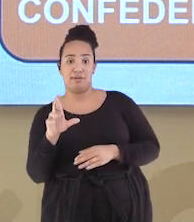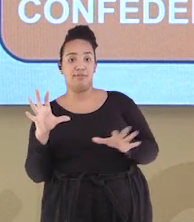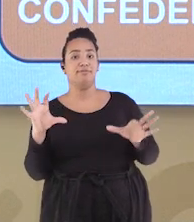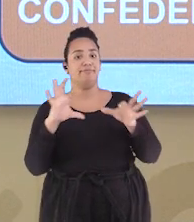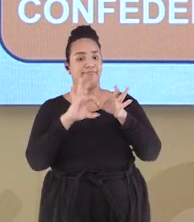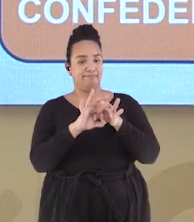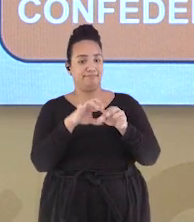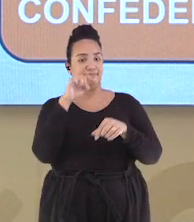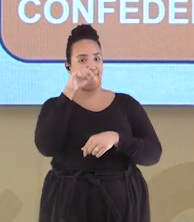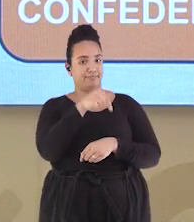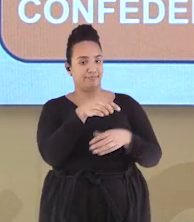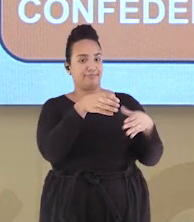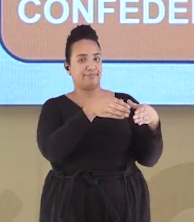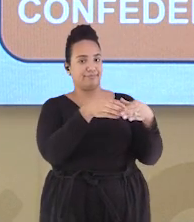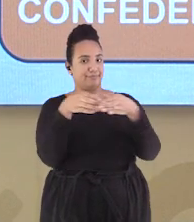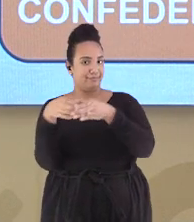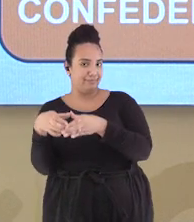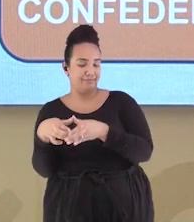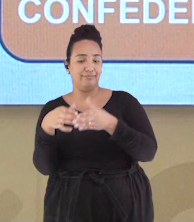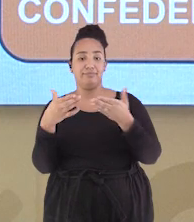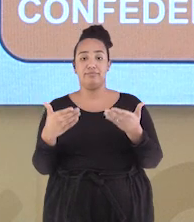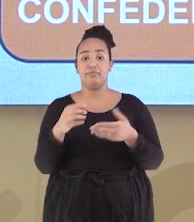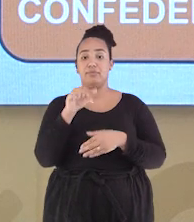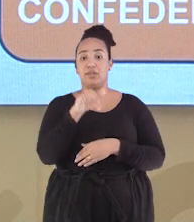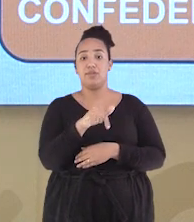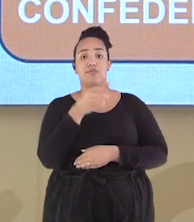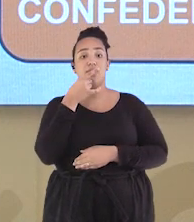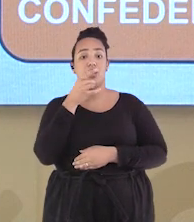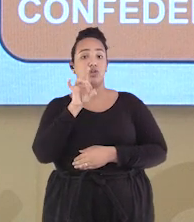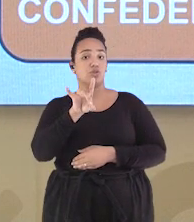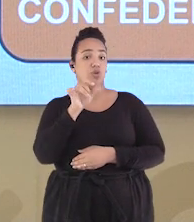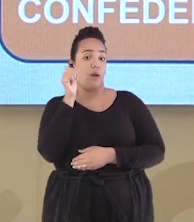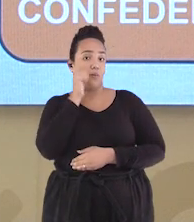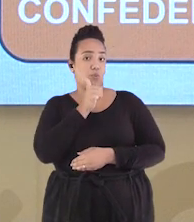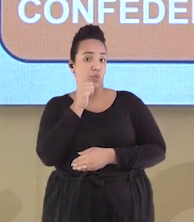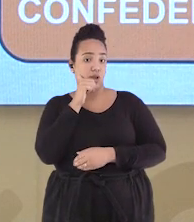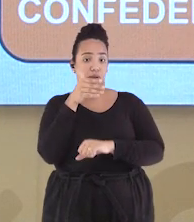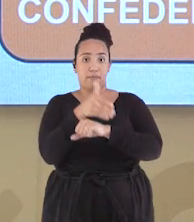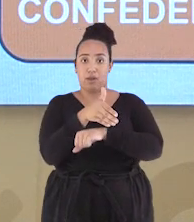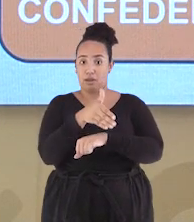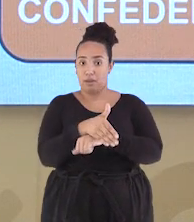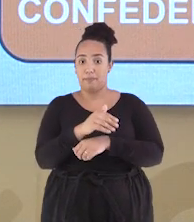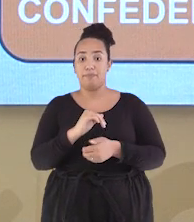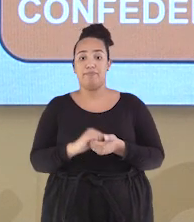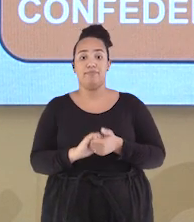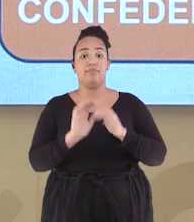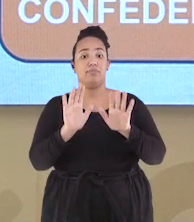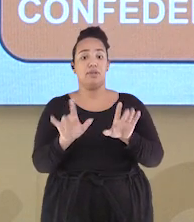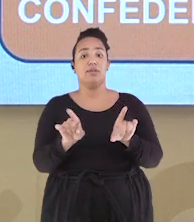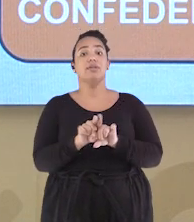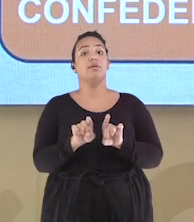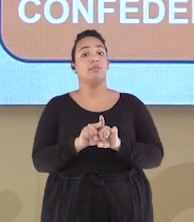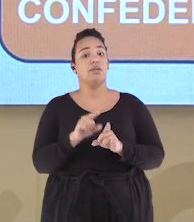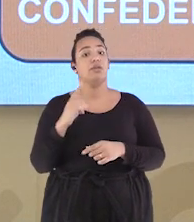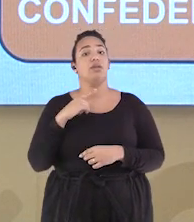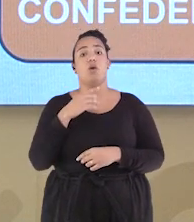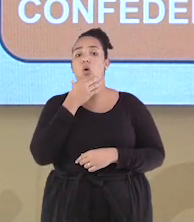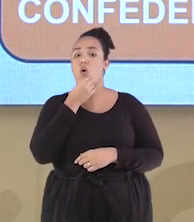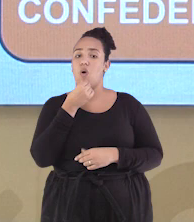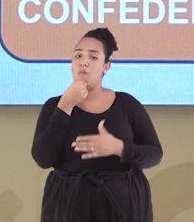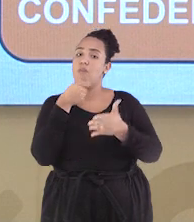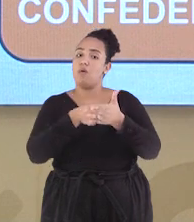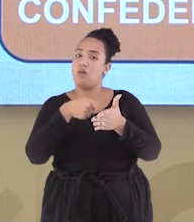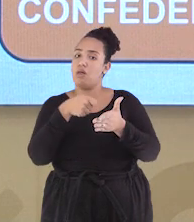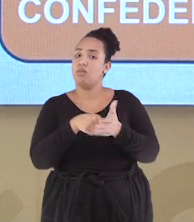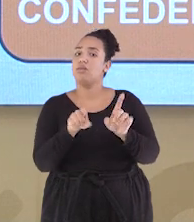está vinculada a esses órgãos e, de acordo com eles, somente mulheres praticam. Porém, já é possível ver homens